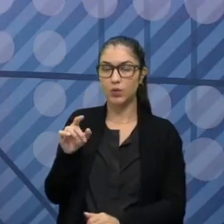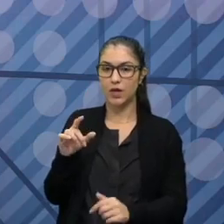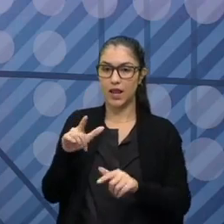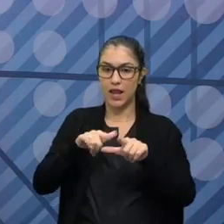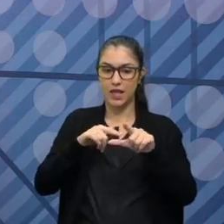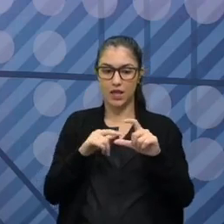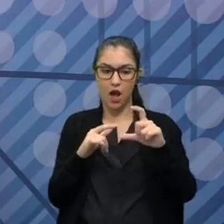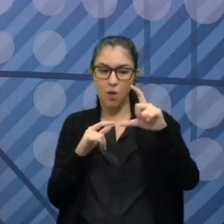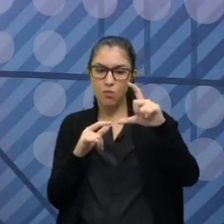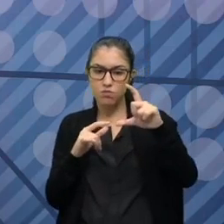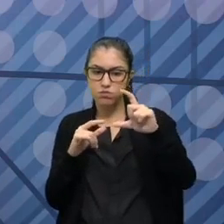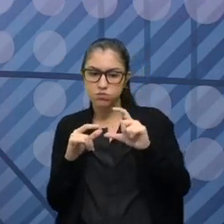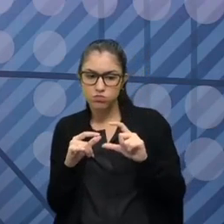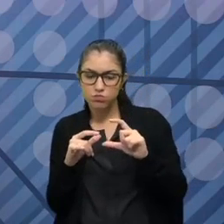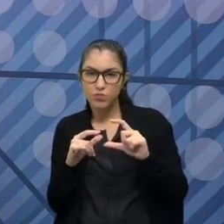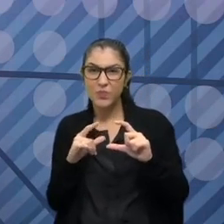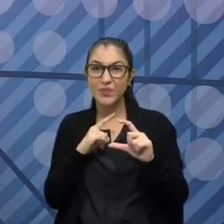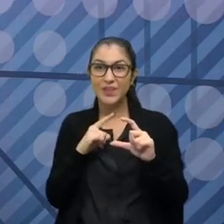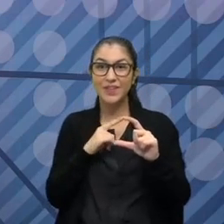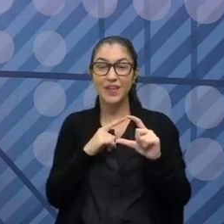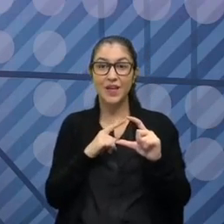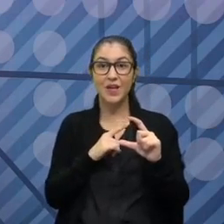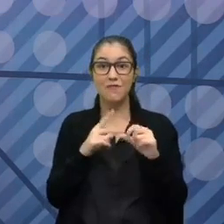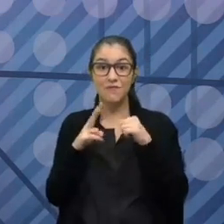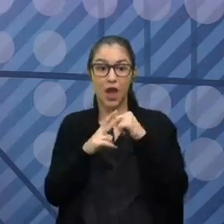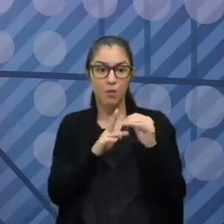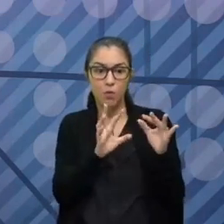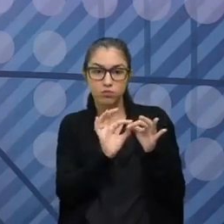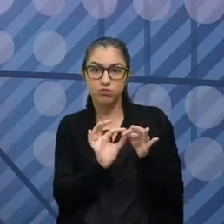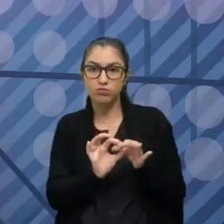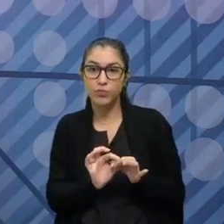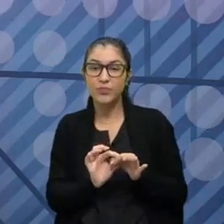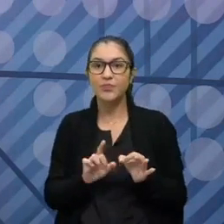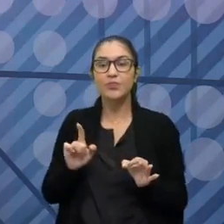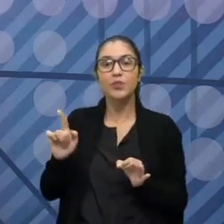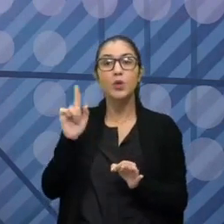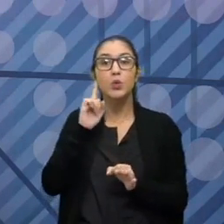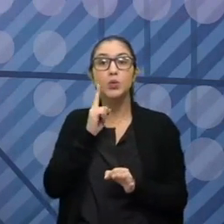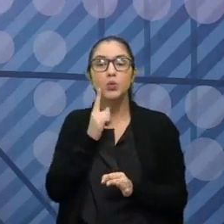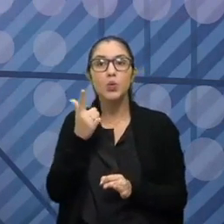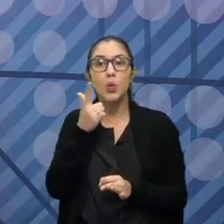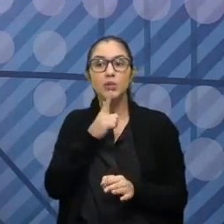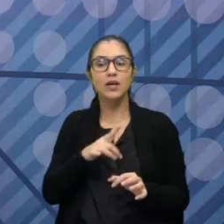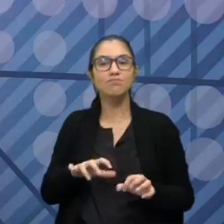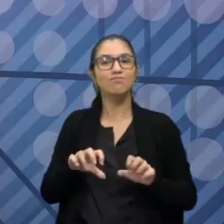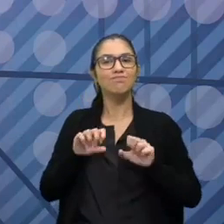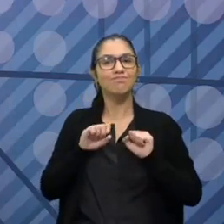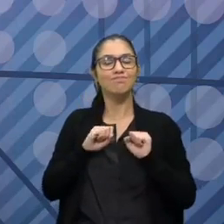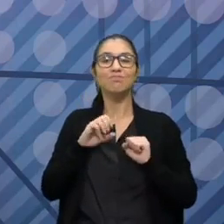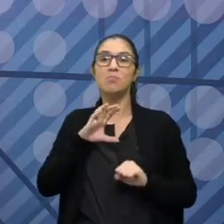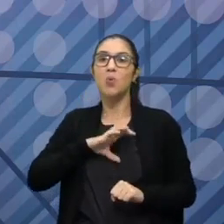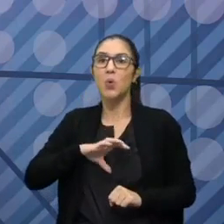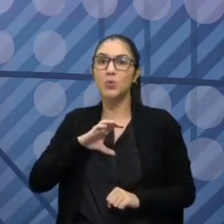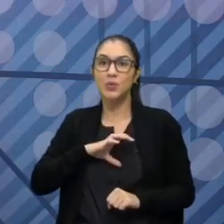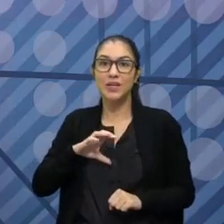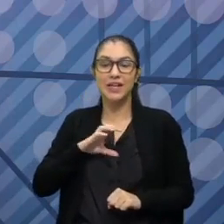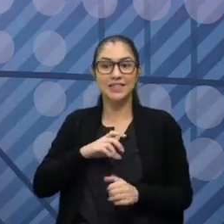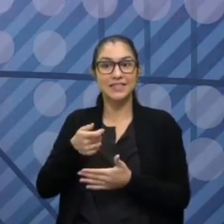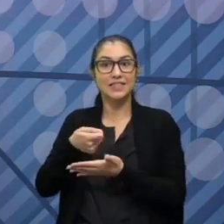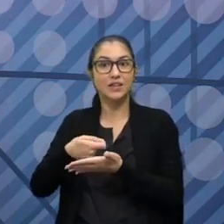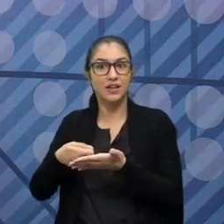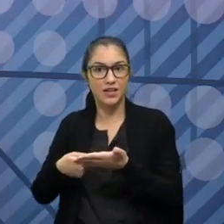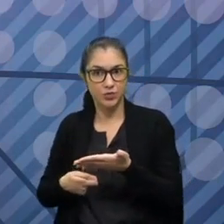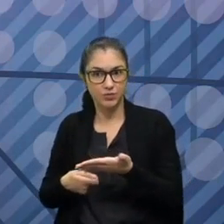maiúscula, pronomes, conjugar o verbo. Então, esse surdo está adquirindo domínio da língua portuguesa na modalidade